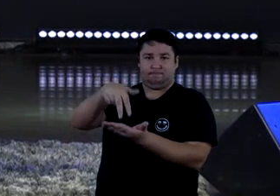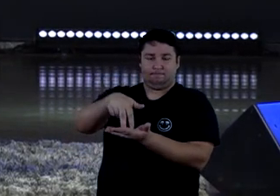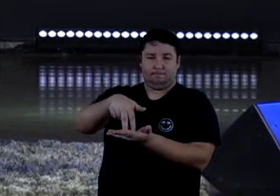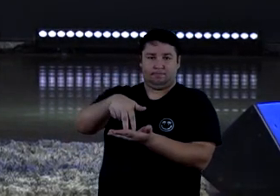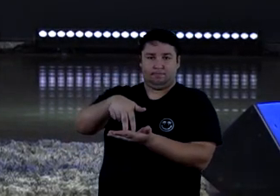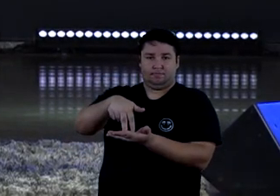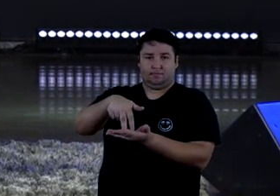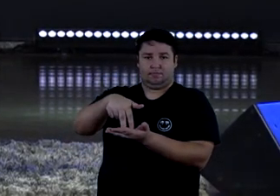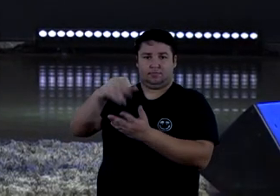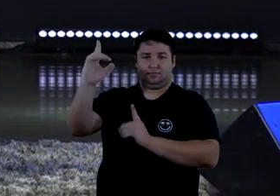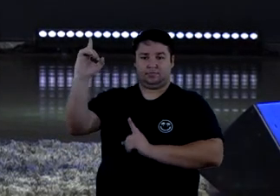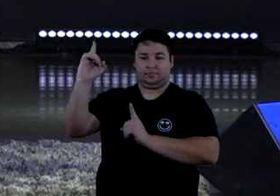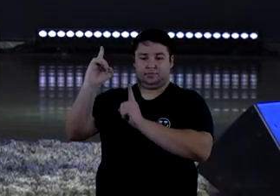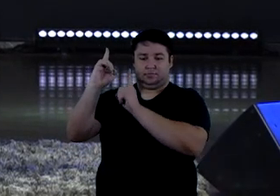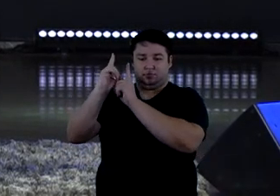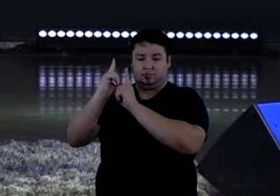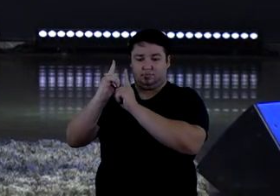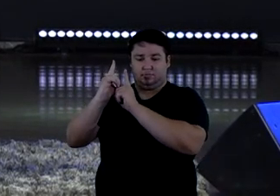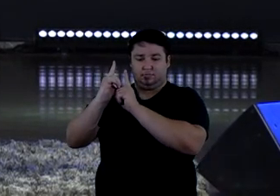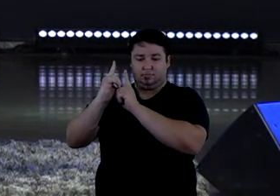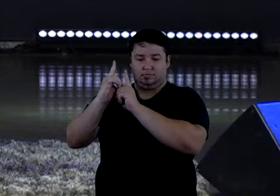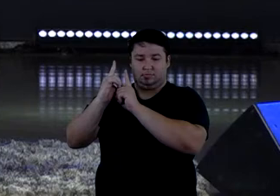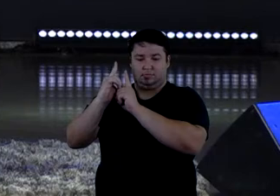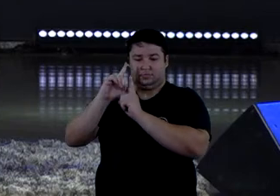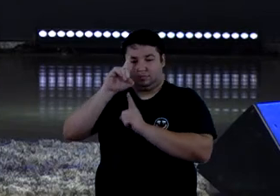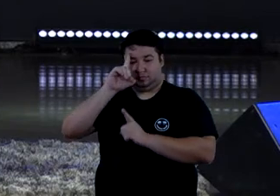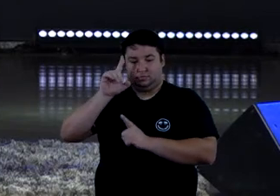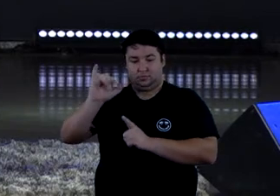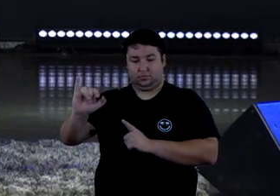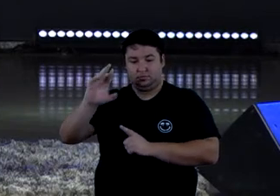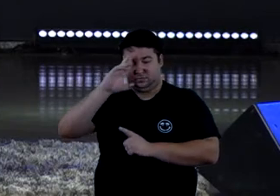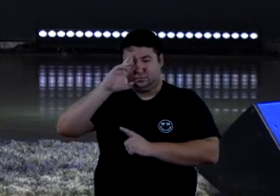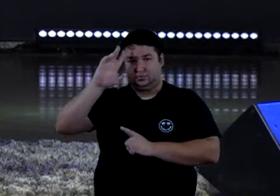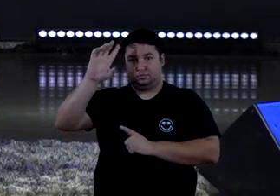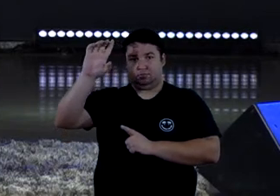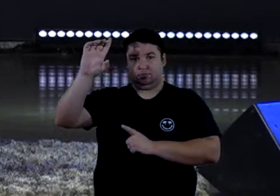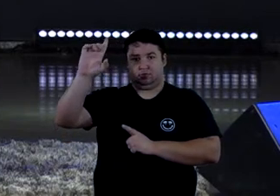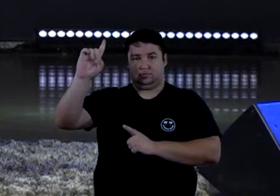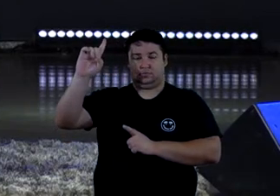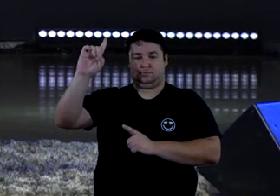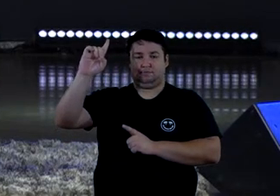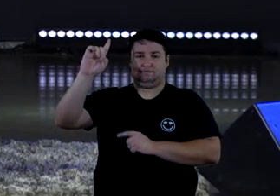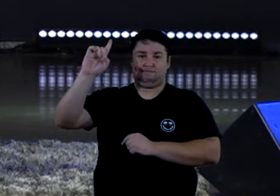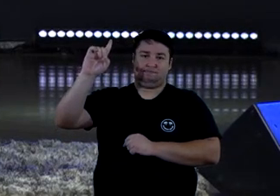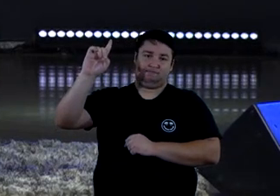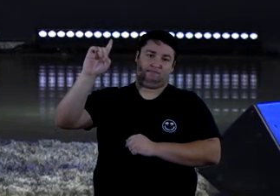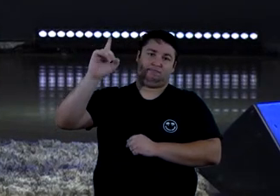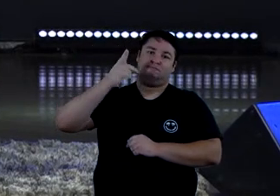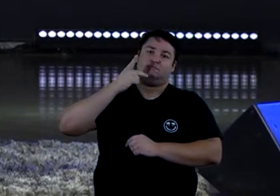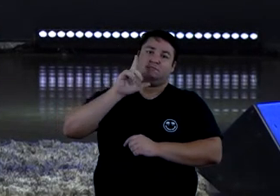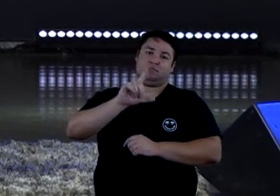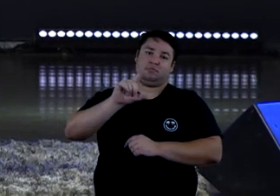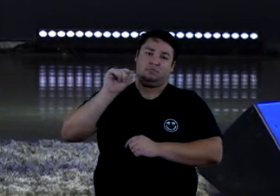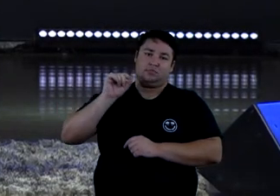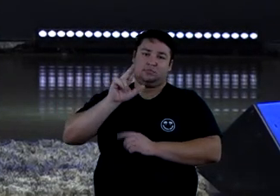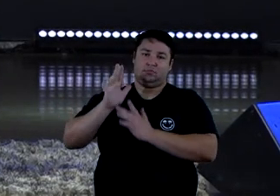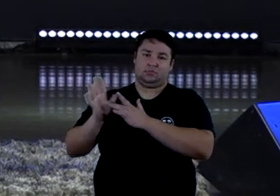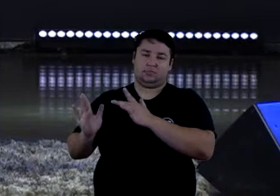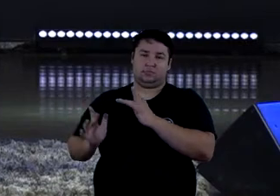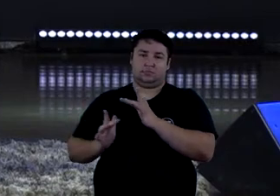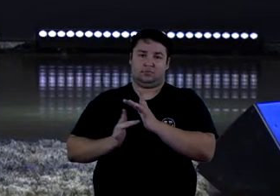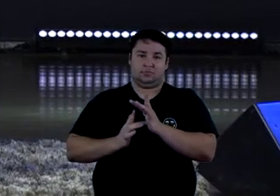e possa me encontrar contigo, possa me encontrar contigo no dia que o Senhor determinar, no dia que o Senhor determinar, em nome de Jesus, em nome de